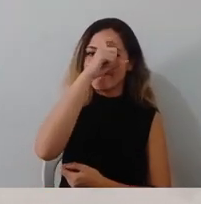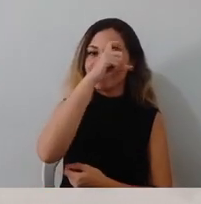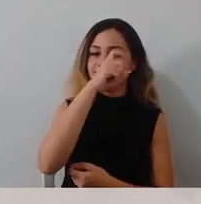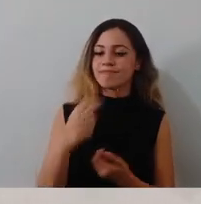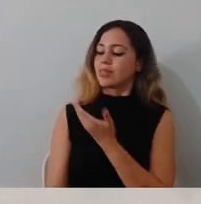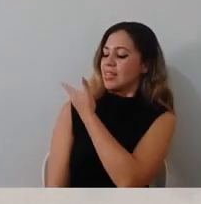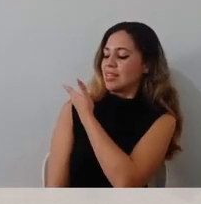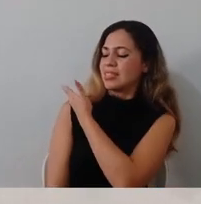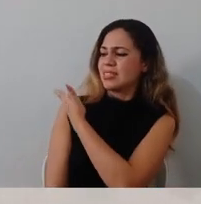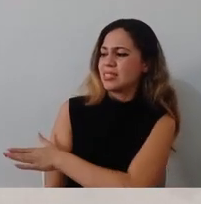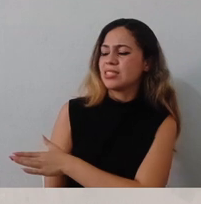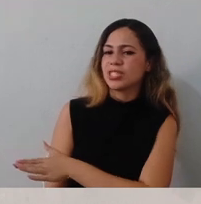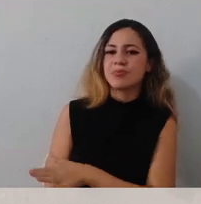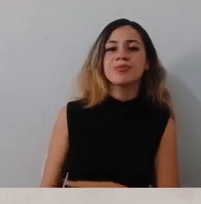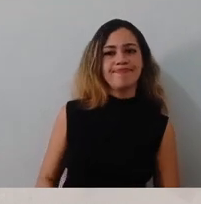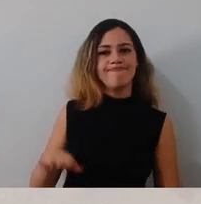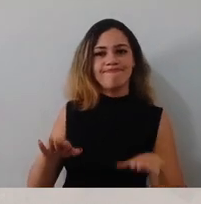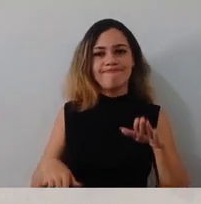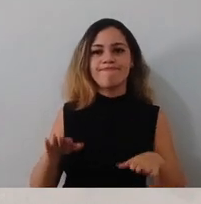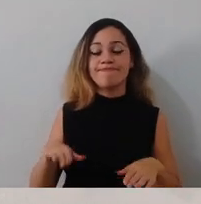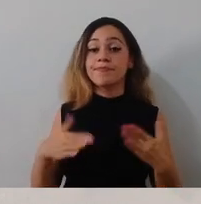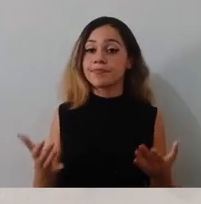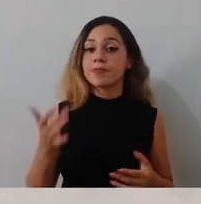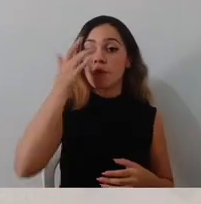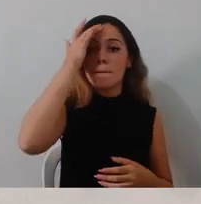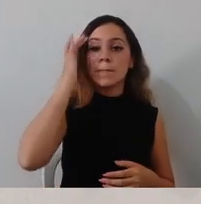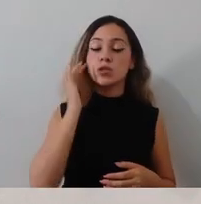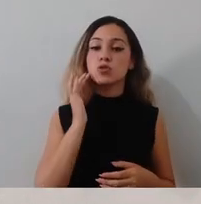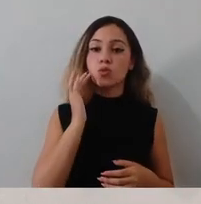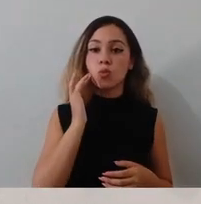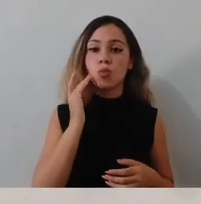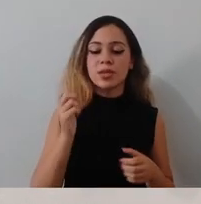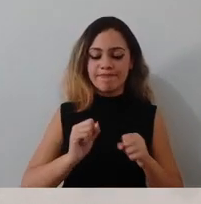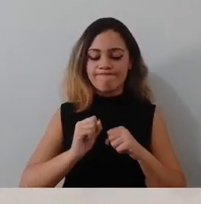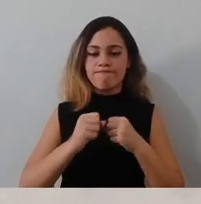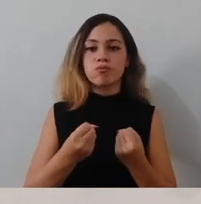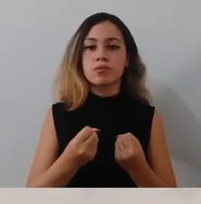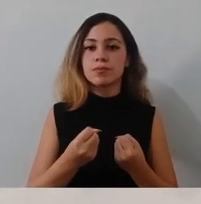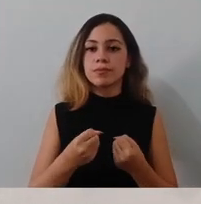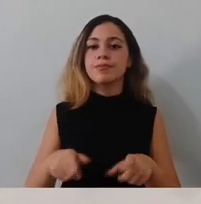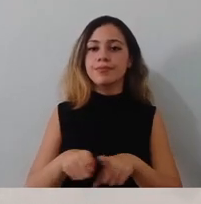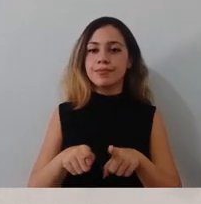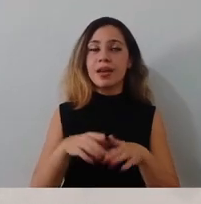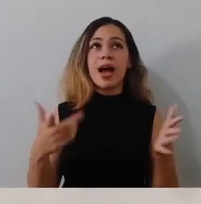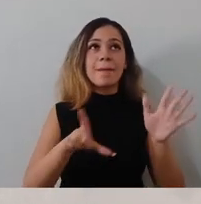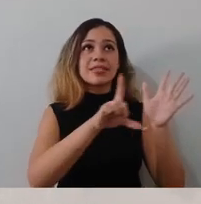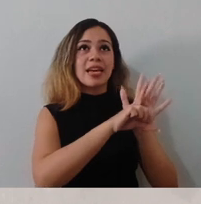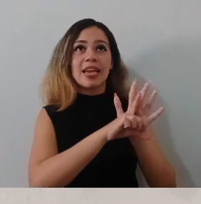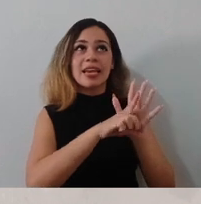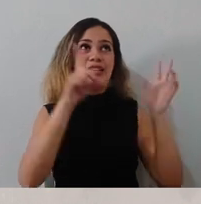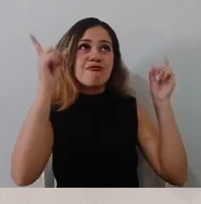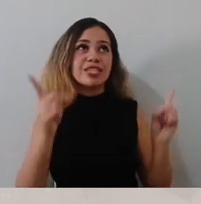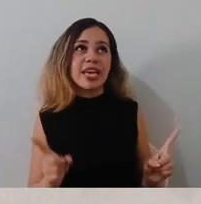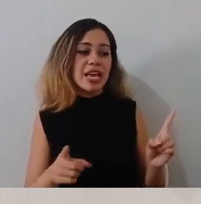né? Capacitismo estrutural, desigualdades. Então, pessoas com persistência. Mas a lei